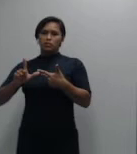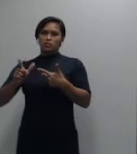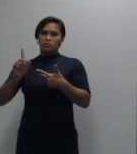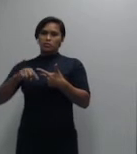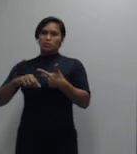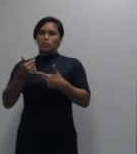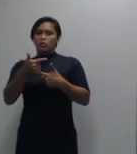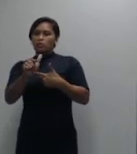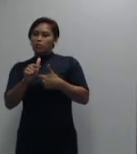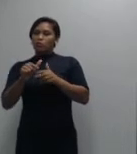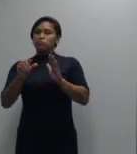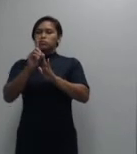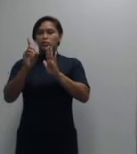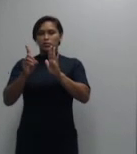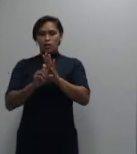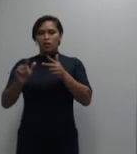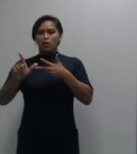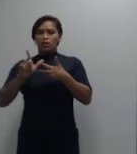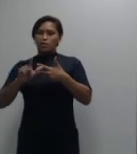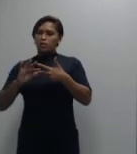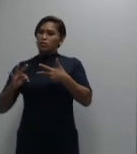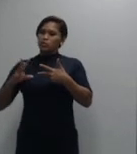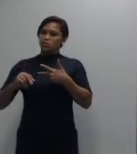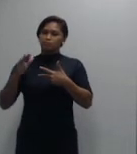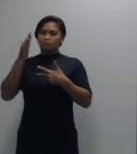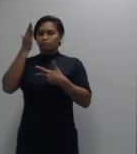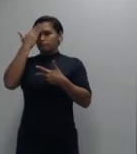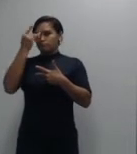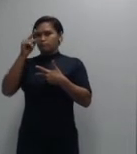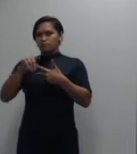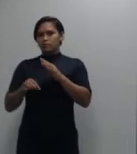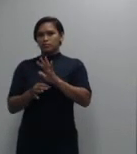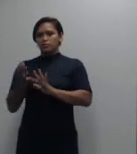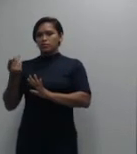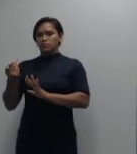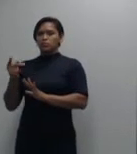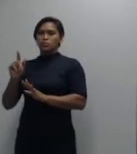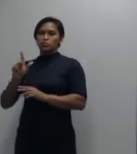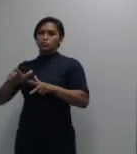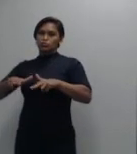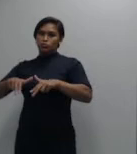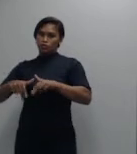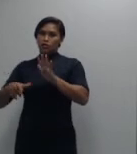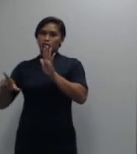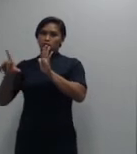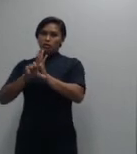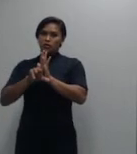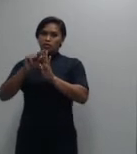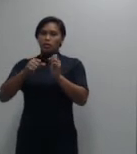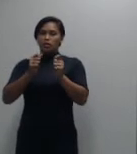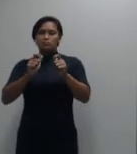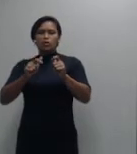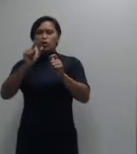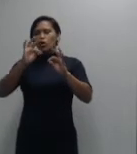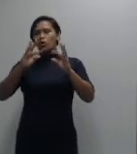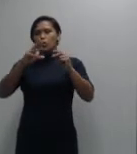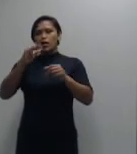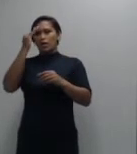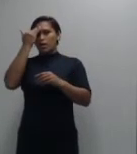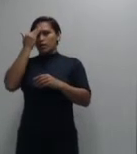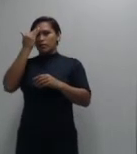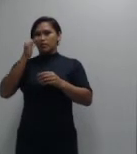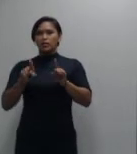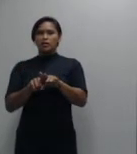decreto legislativo Todos nós sabemos que a espécie do gênero lei em sentido amplo dessa forma e meu sentir